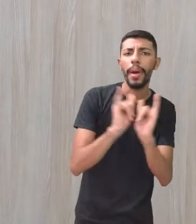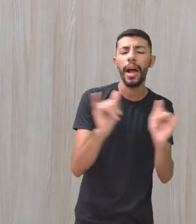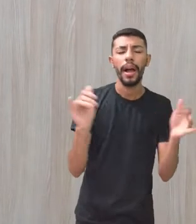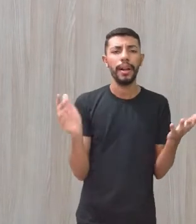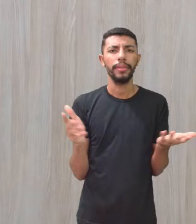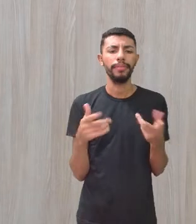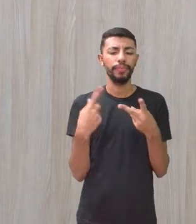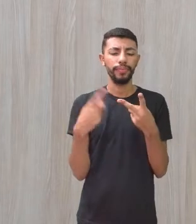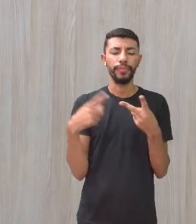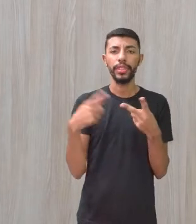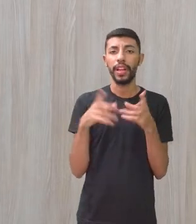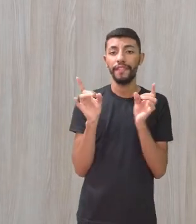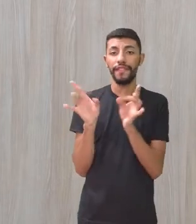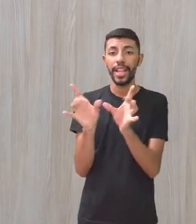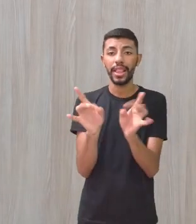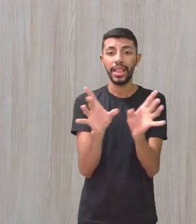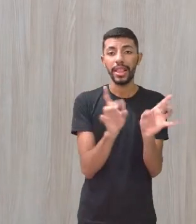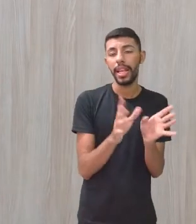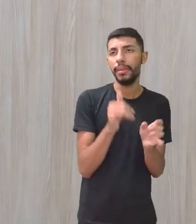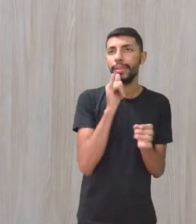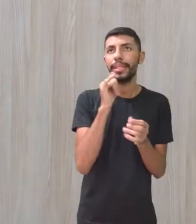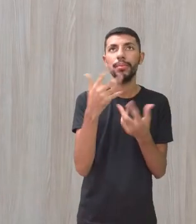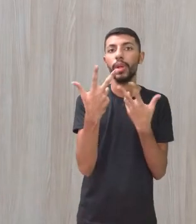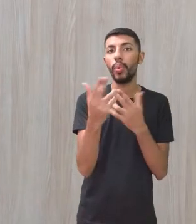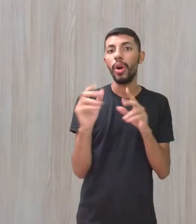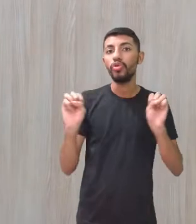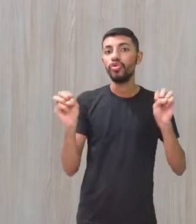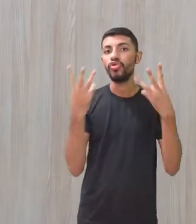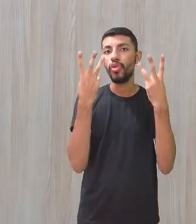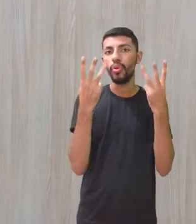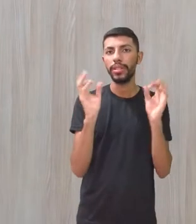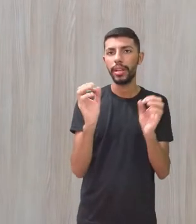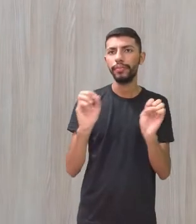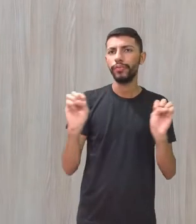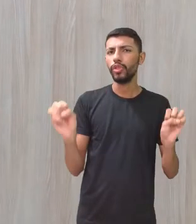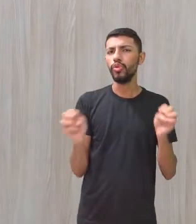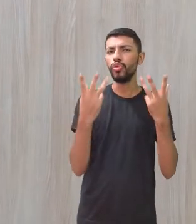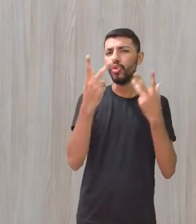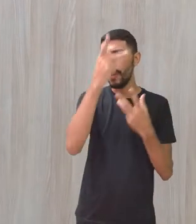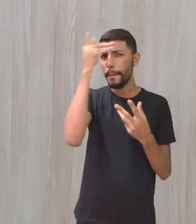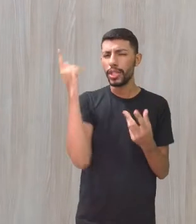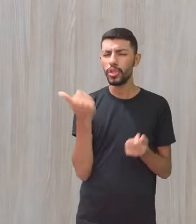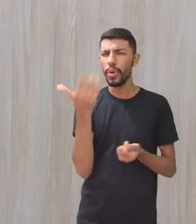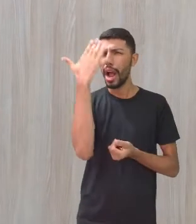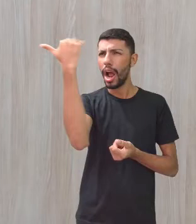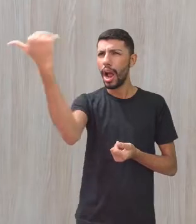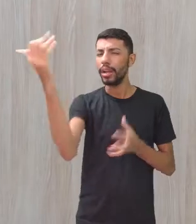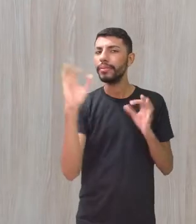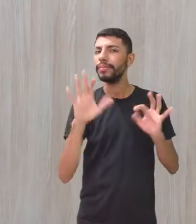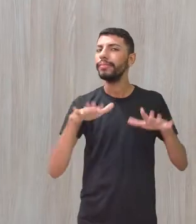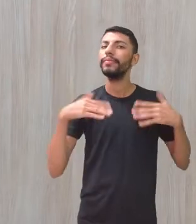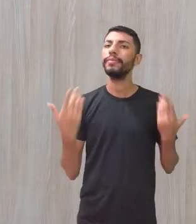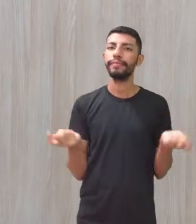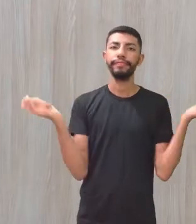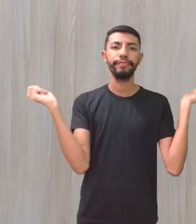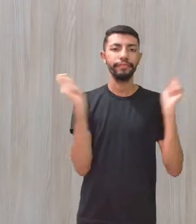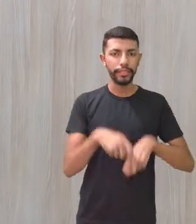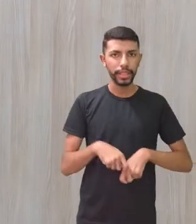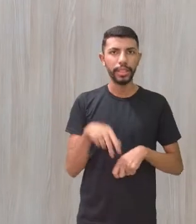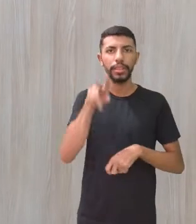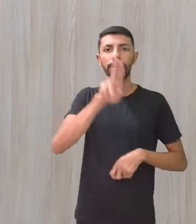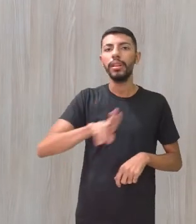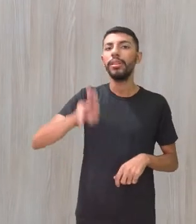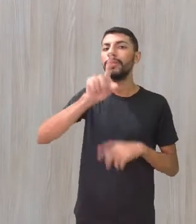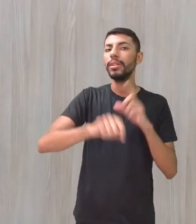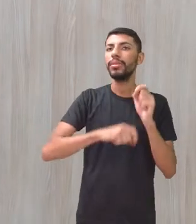para vender, como é o caso de um show, por exemplo. Um show de um artista bem famoso. Então, eu posso usar